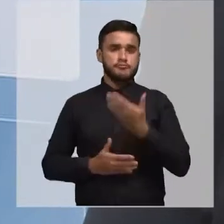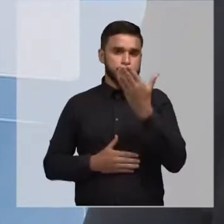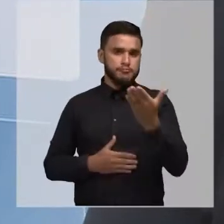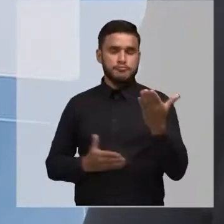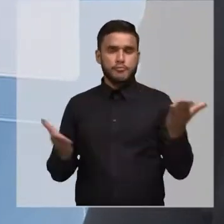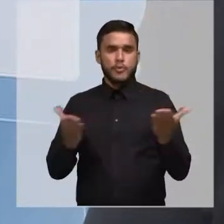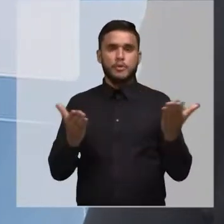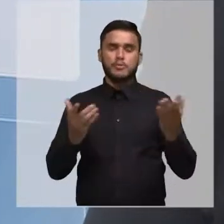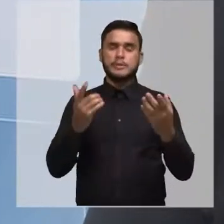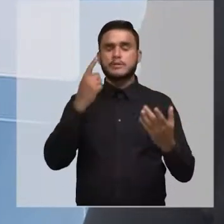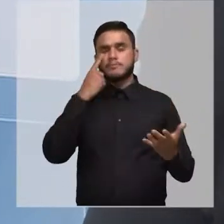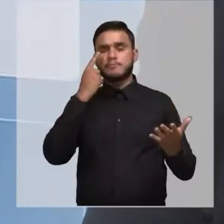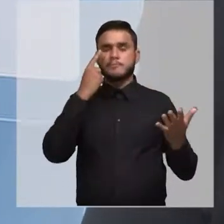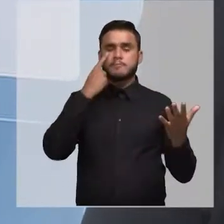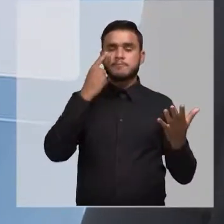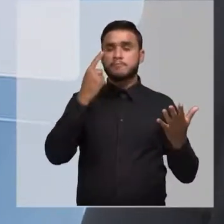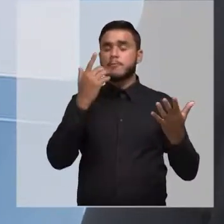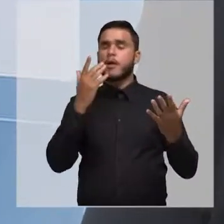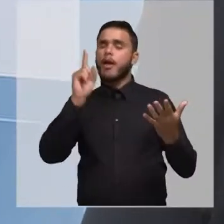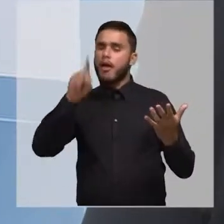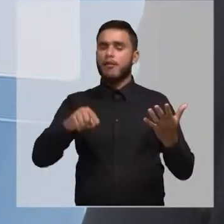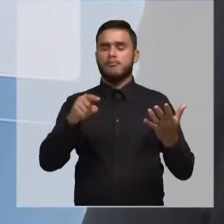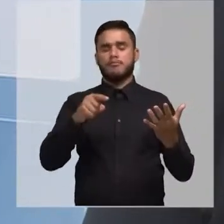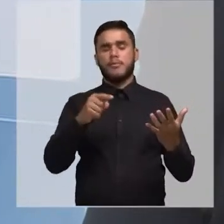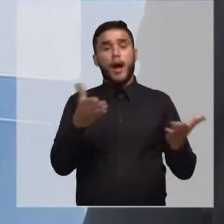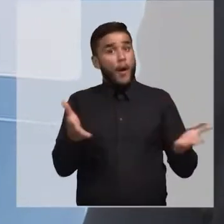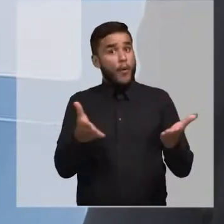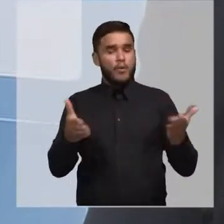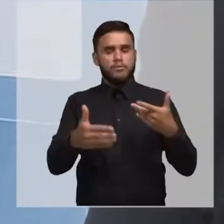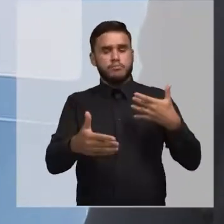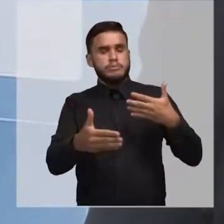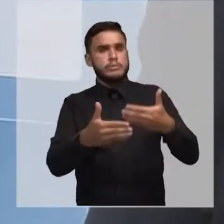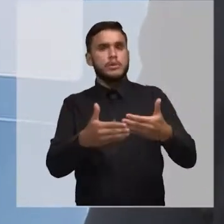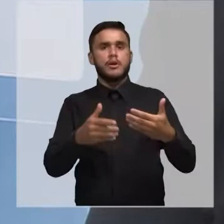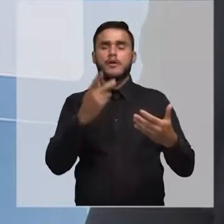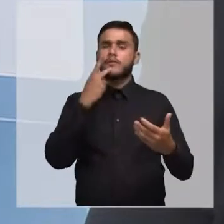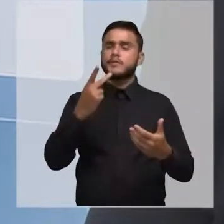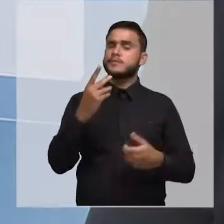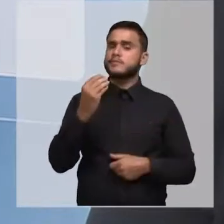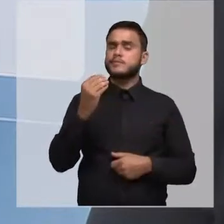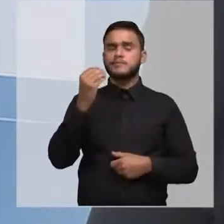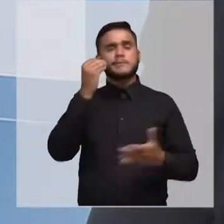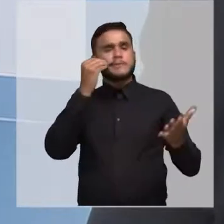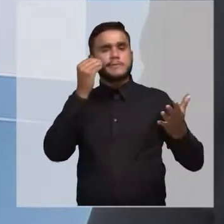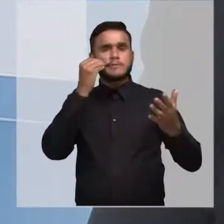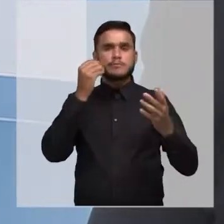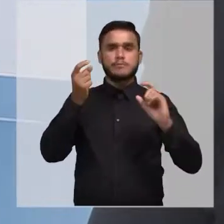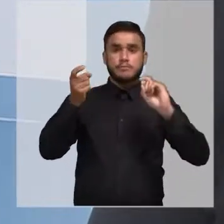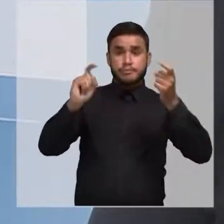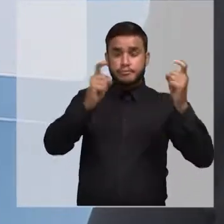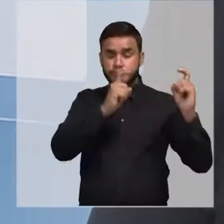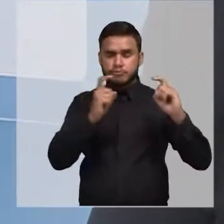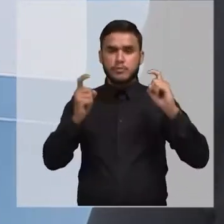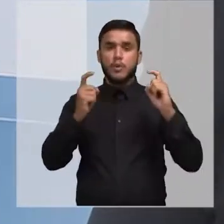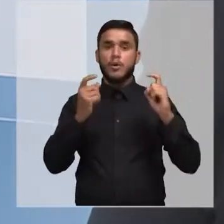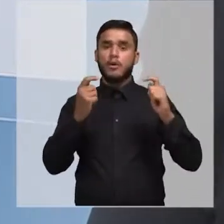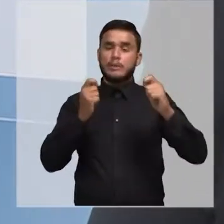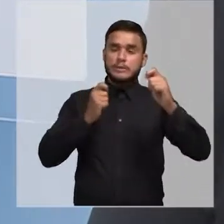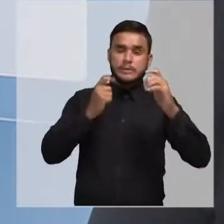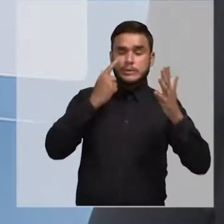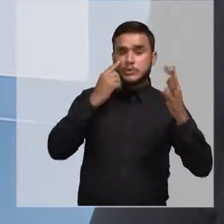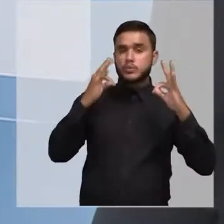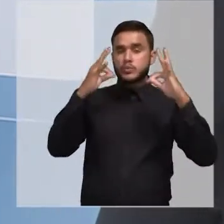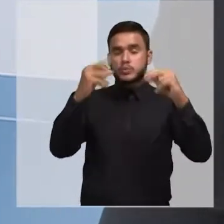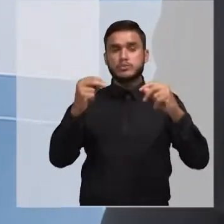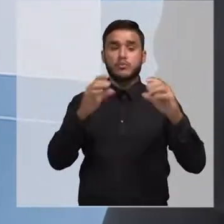as negociações finais, né, para as convenções partidárias que irão acontecer